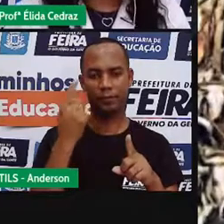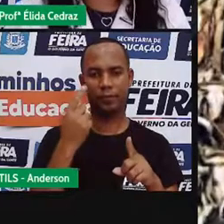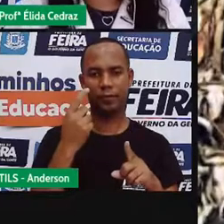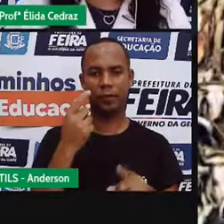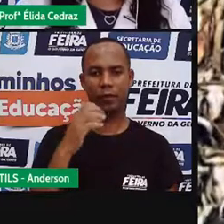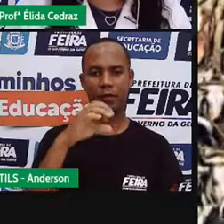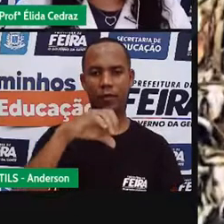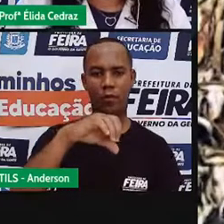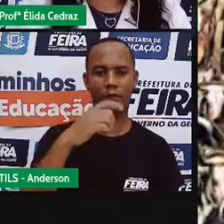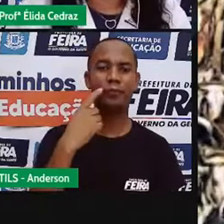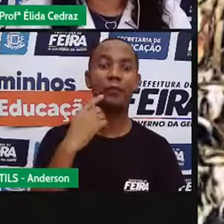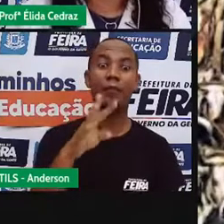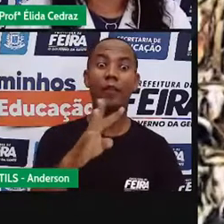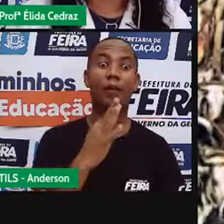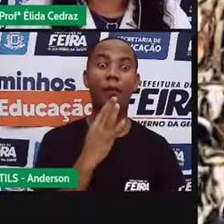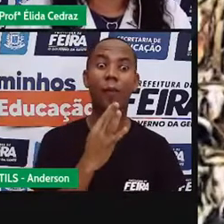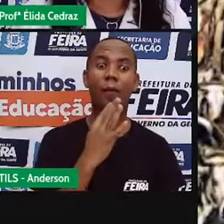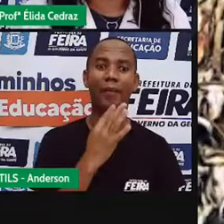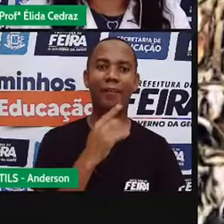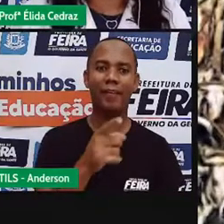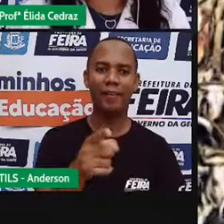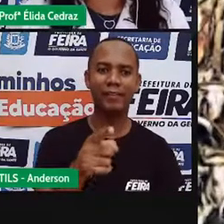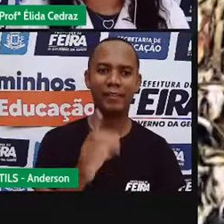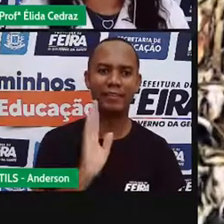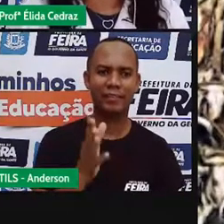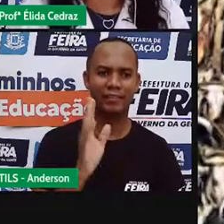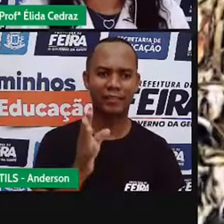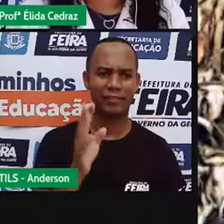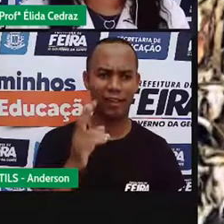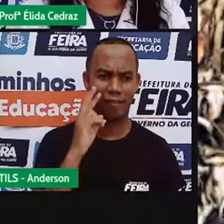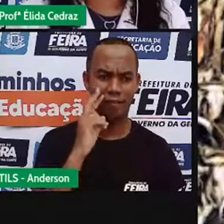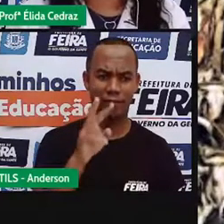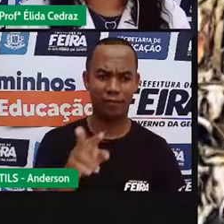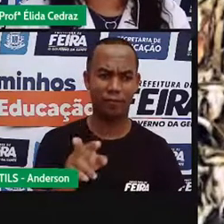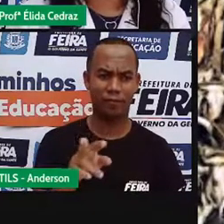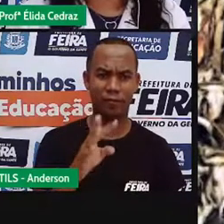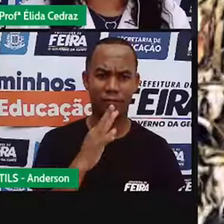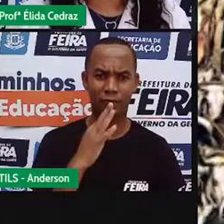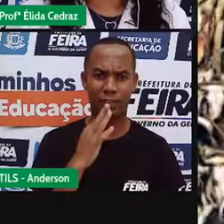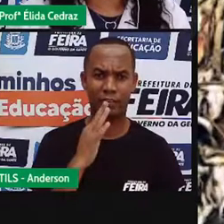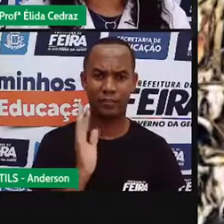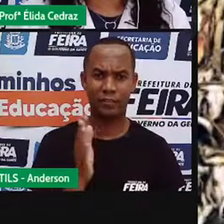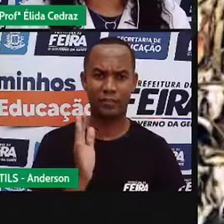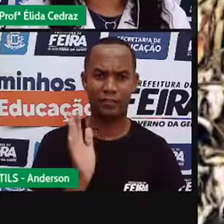Vocês já viram essa imagem? Vocês conhecem essa imagem?